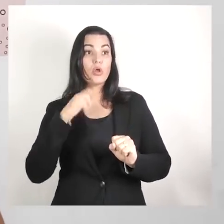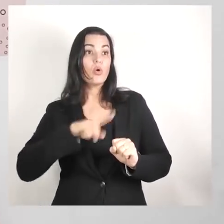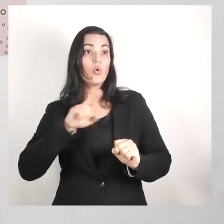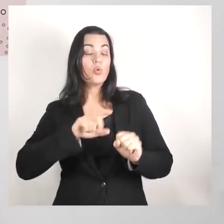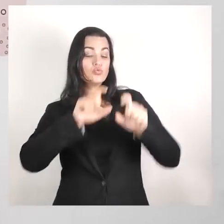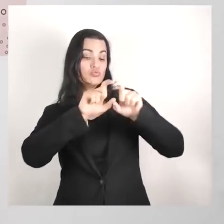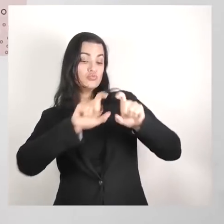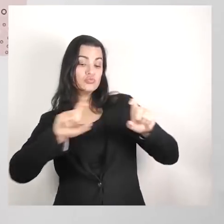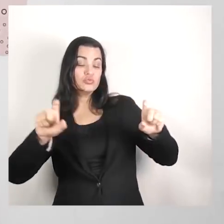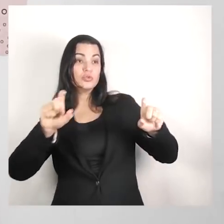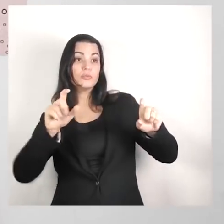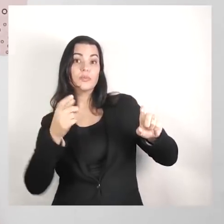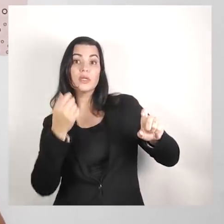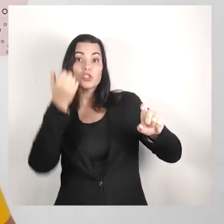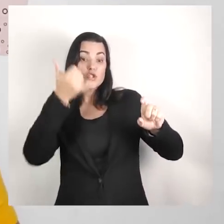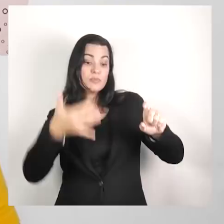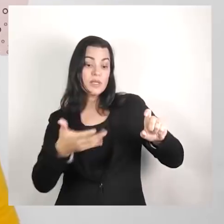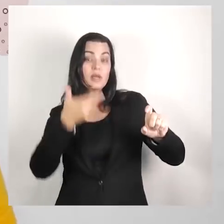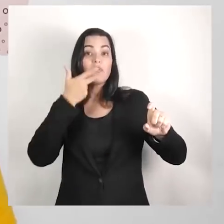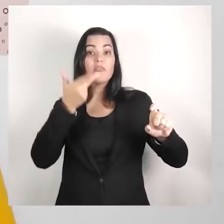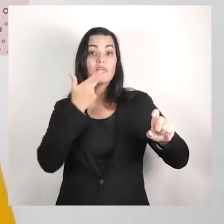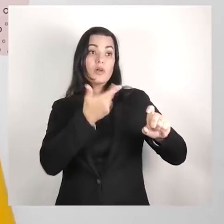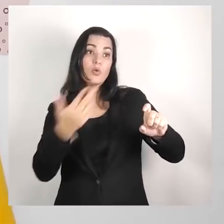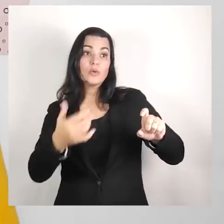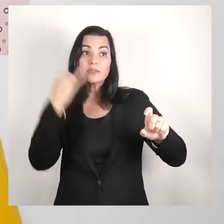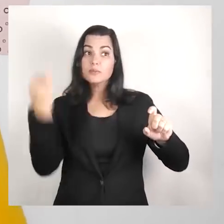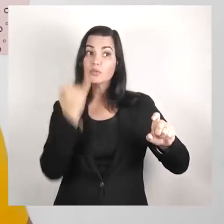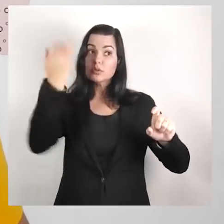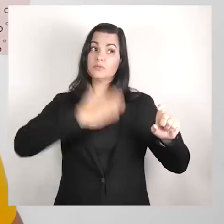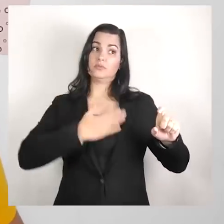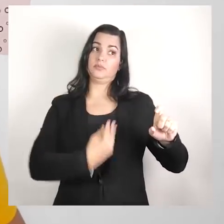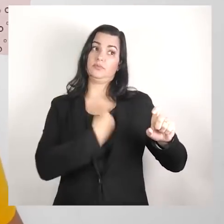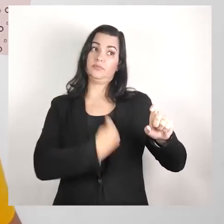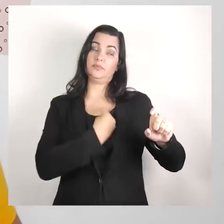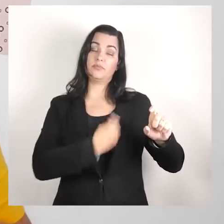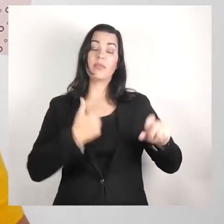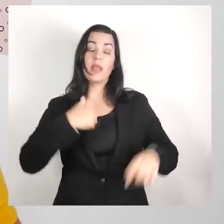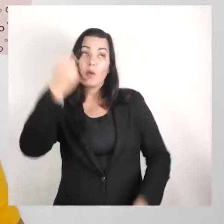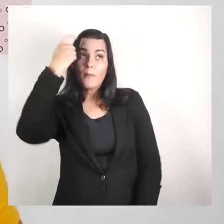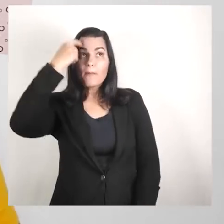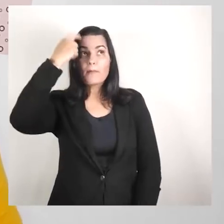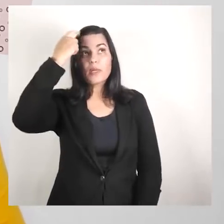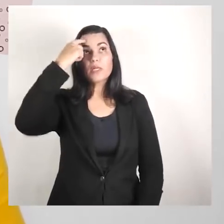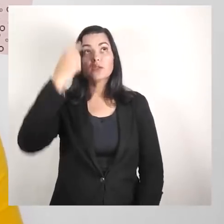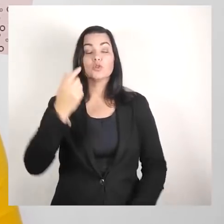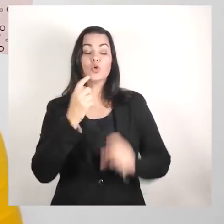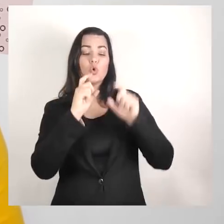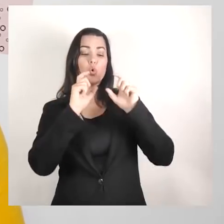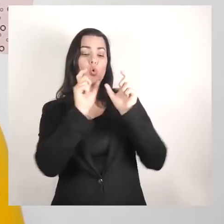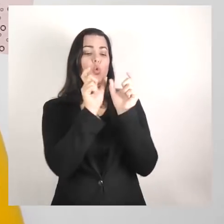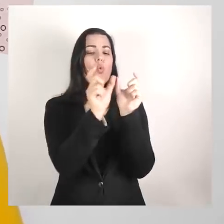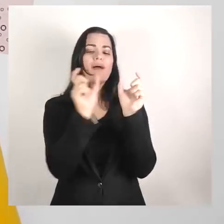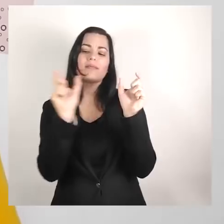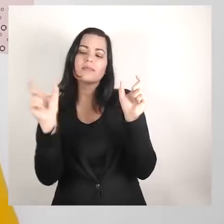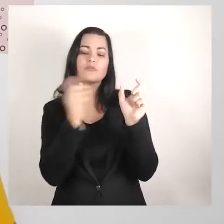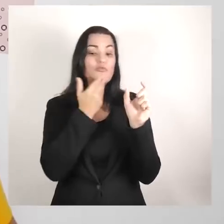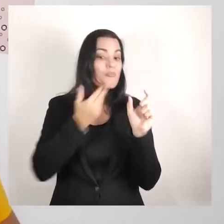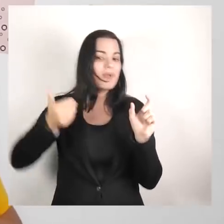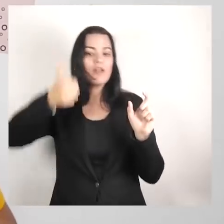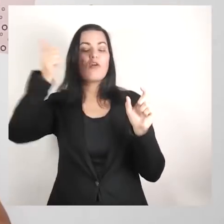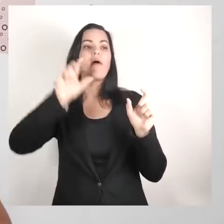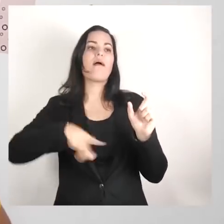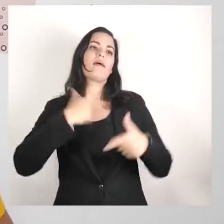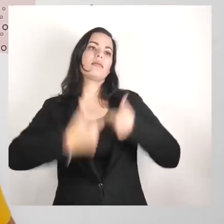a tira para falar das coisas que são importantes para mim. Eu acho que os melhores